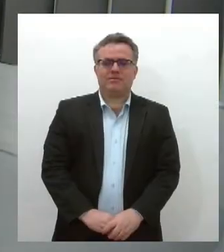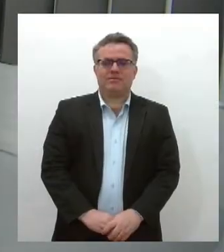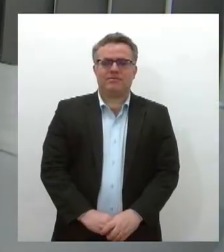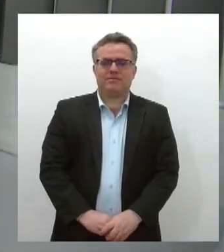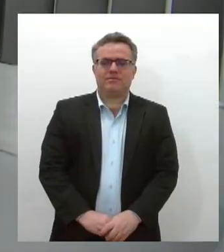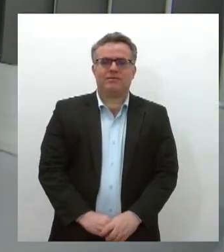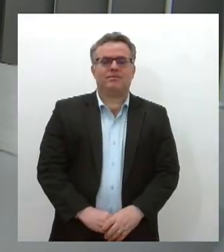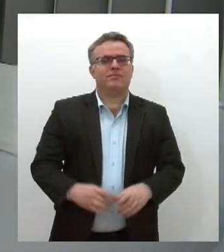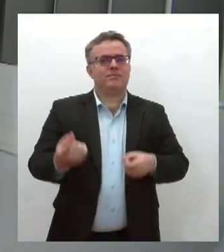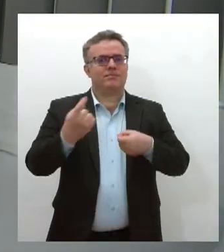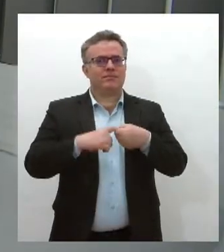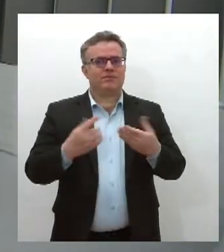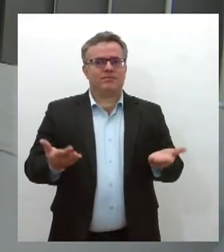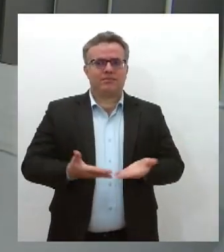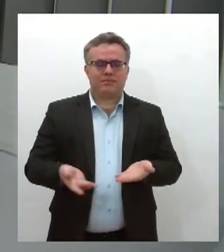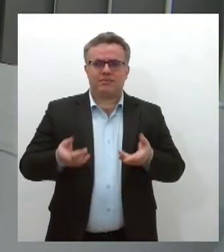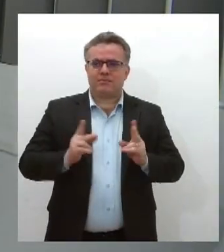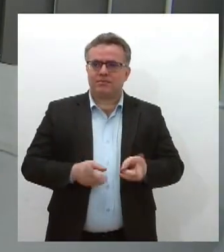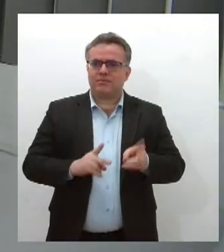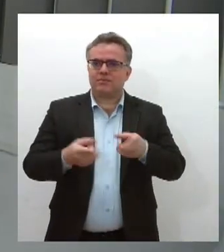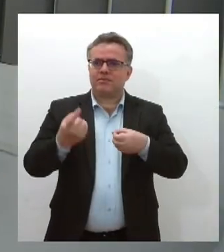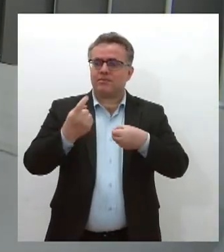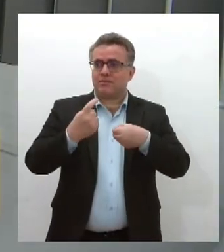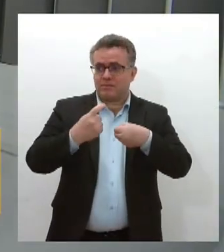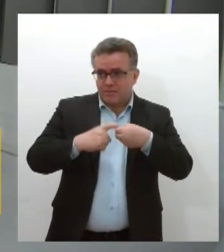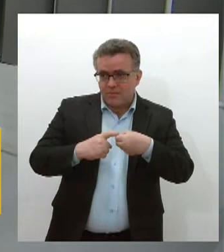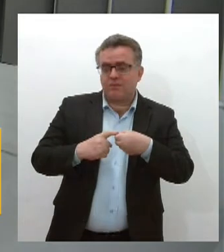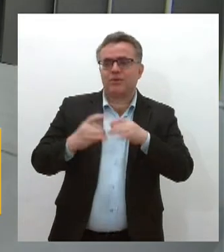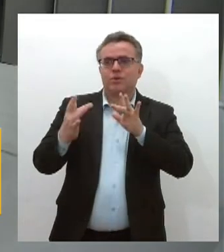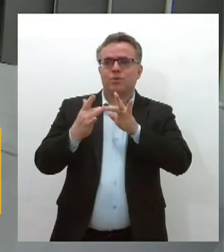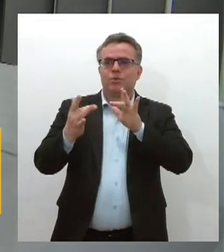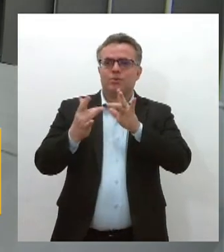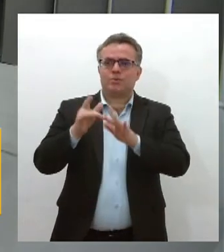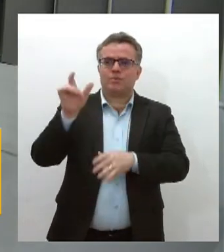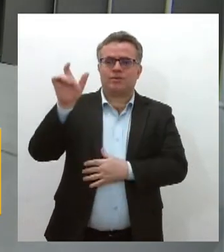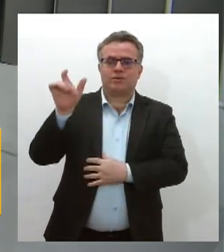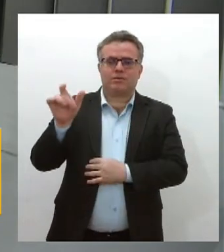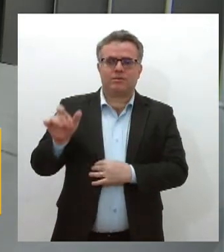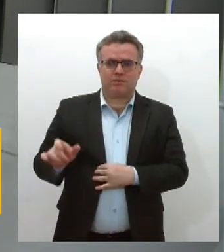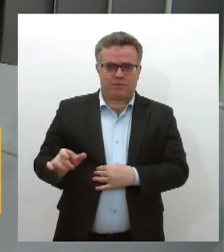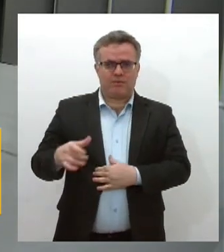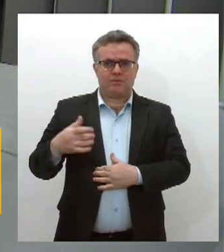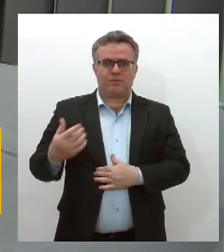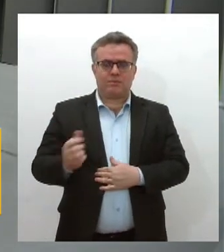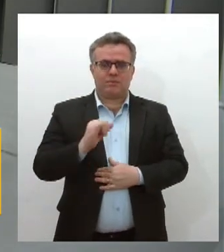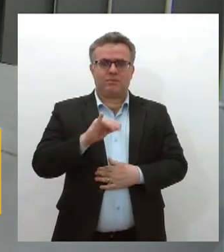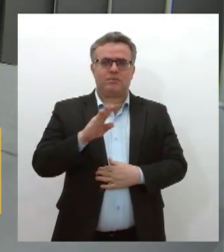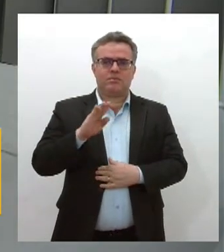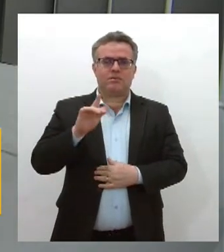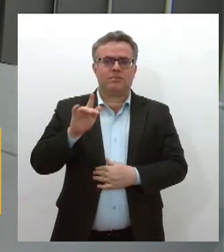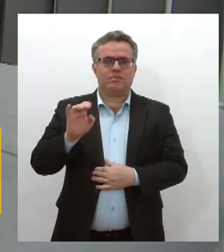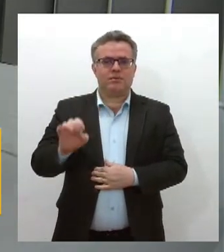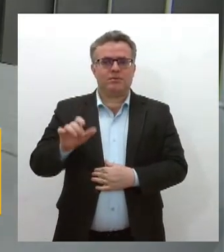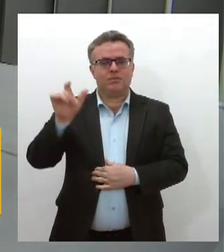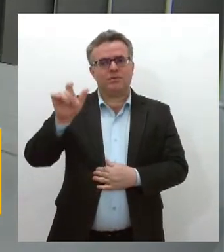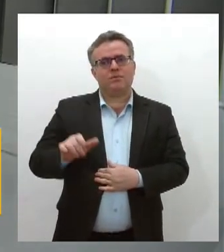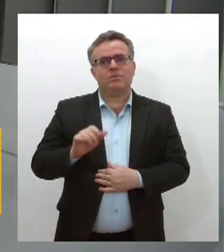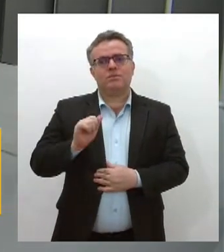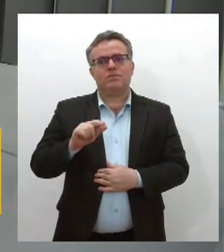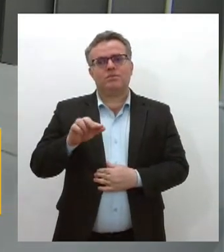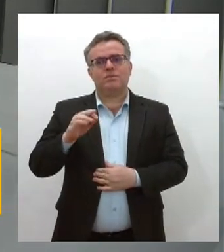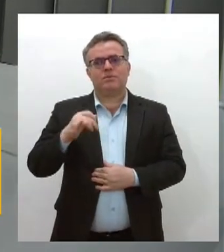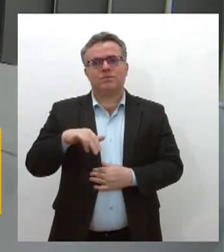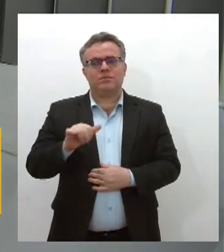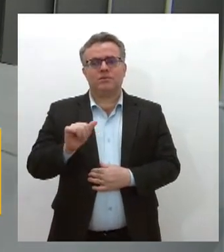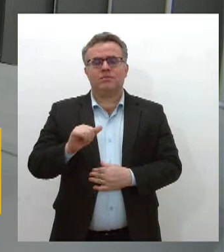Estamos de volta e a gente retoma agora o nosso contato com a superintendente regional do IBGE aqui de Sergipe, Adriane Sacramento. Adriane,